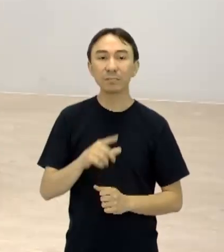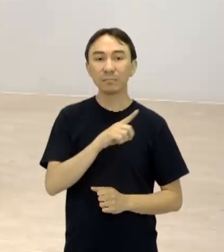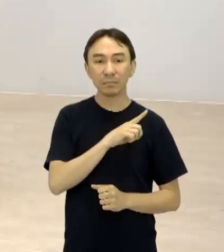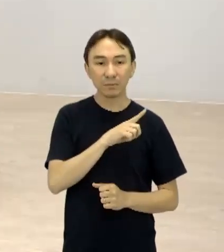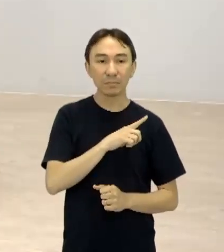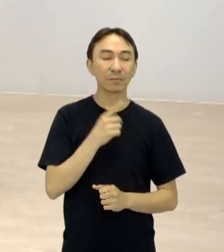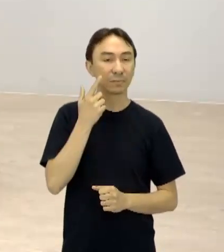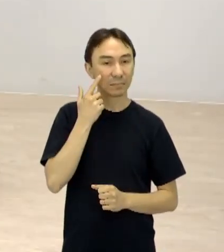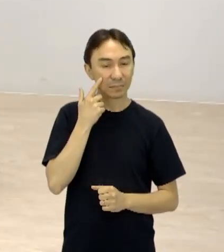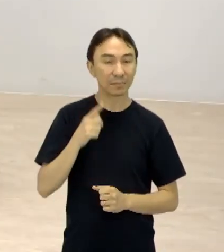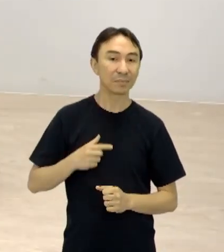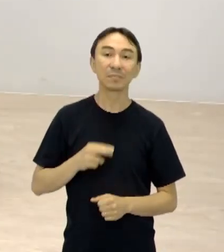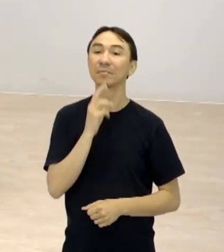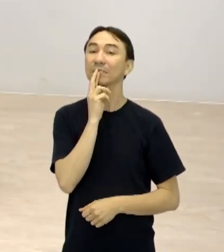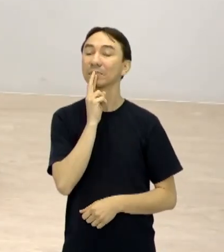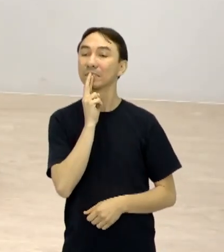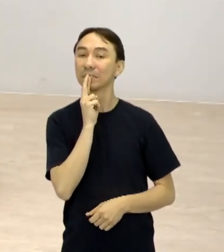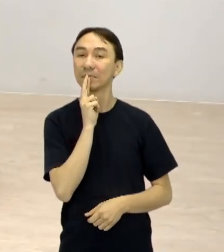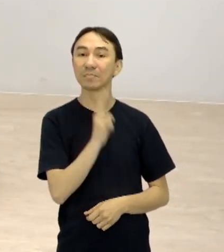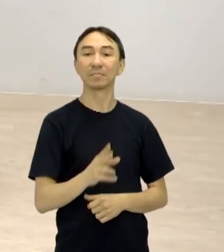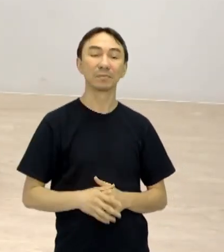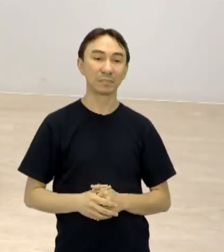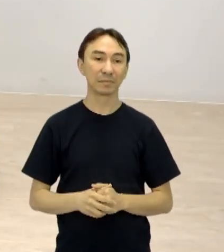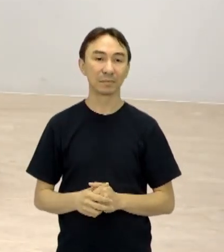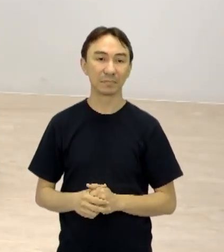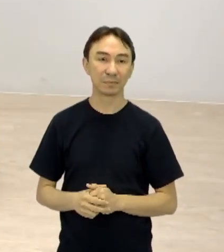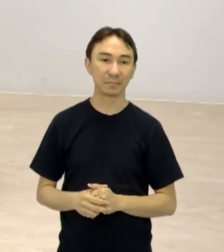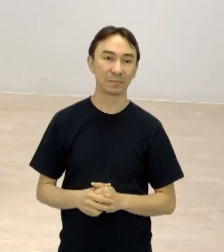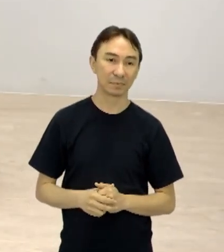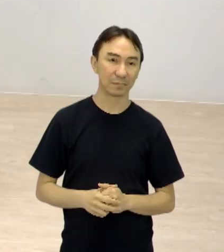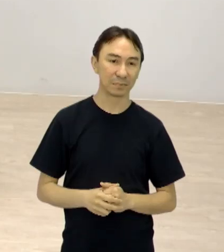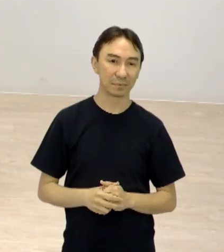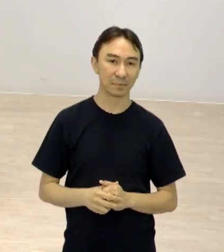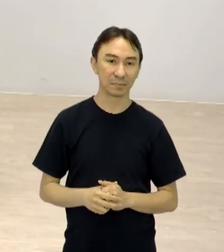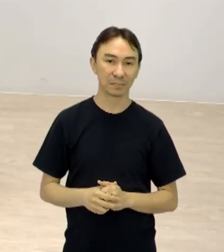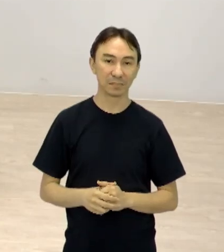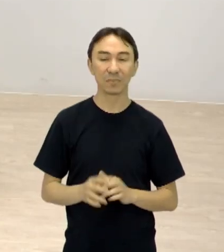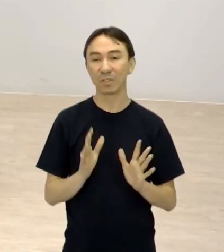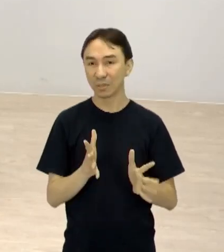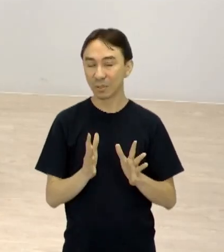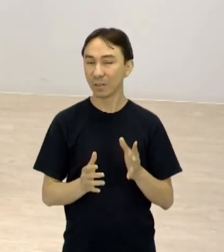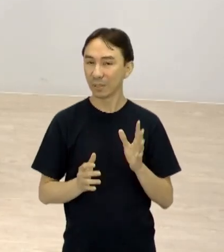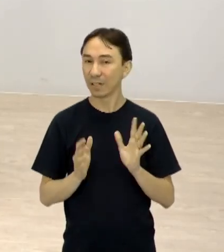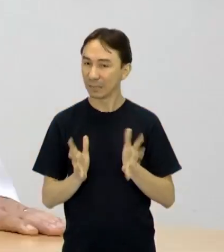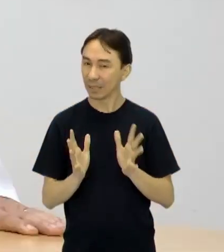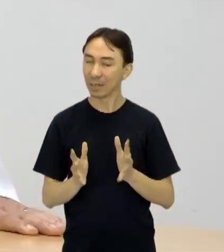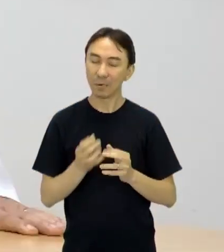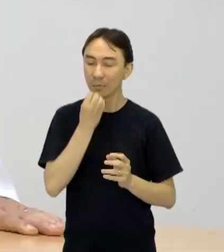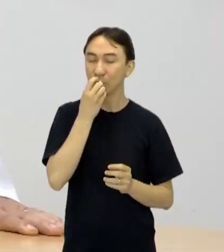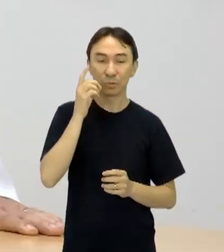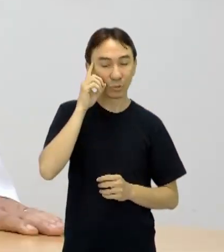agora apareceu aqui, hein? Não, o pessoal do Pinotti mandou a resposta, não? Não, só mandaram bom dia por enquanto. Tá certo.